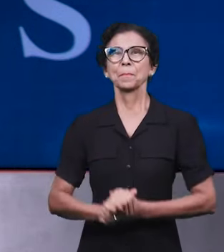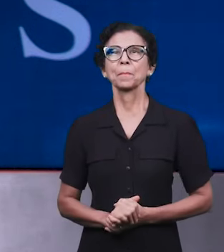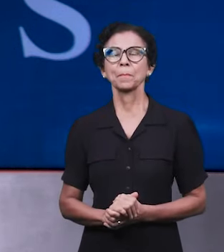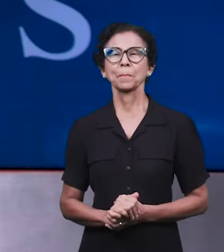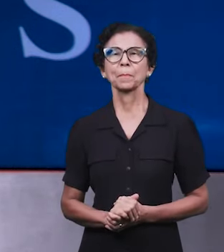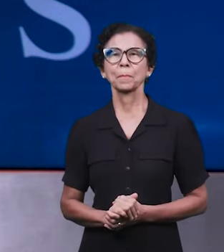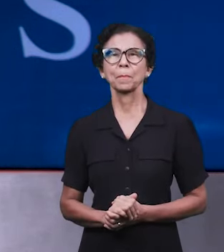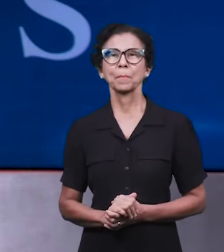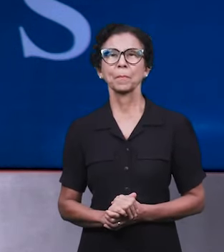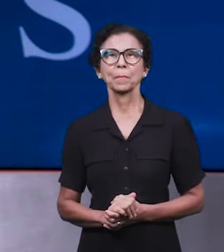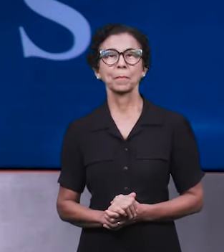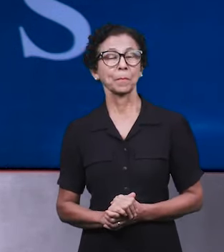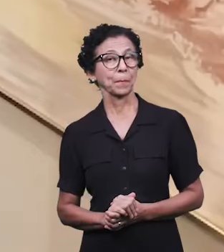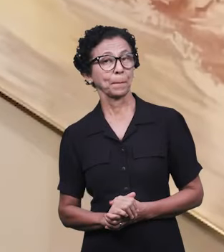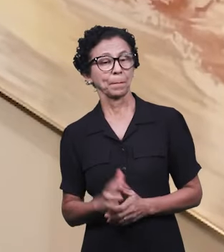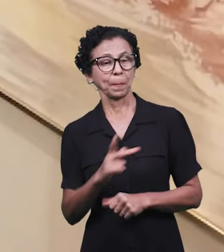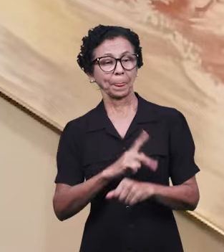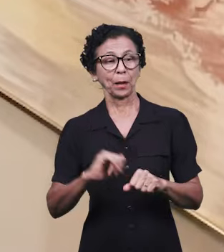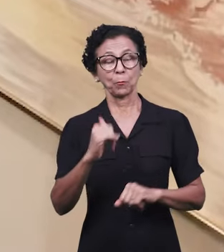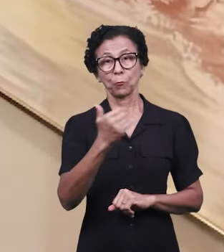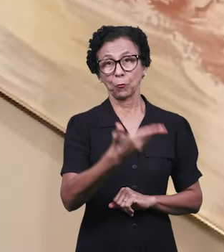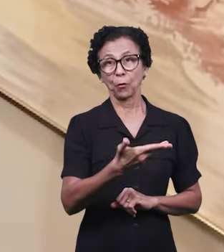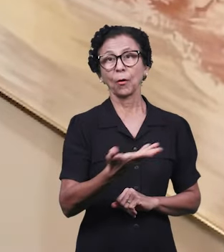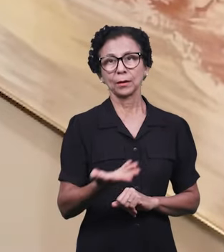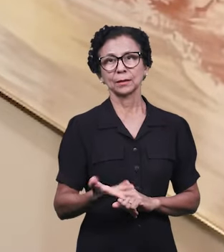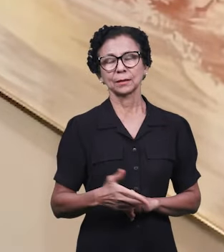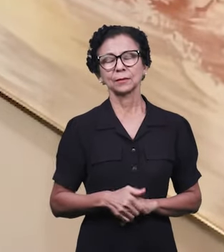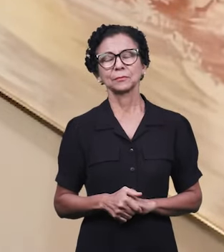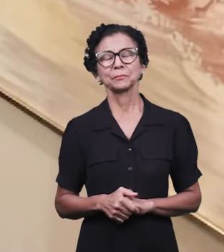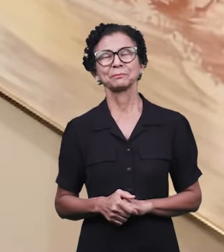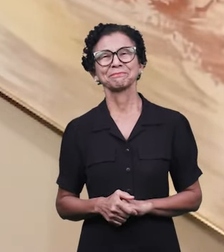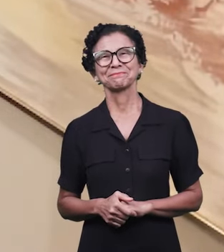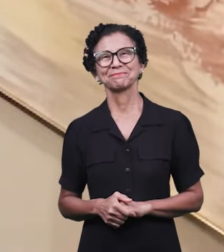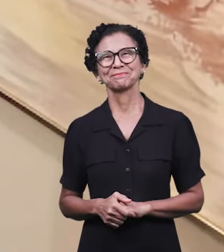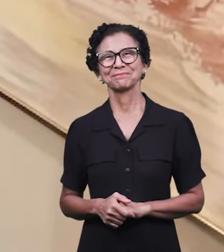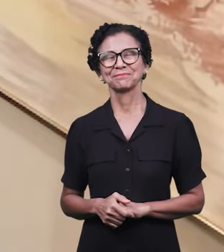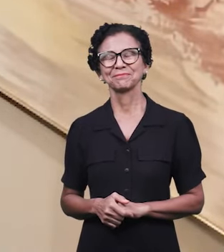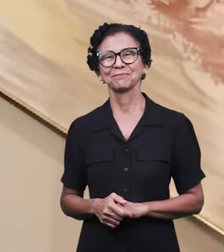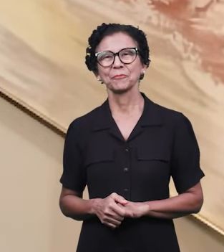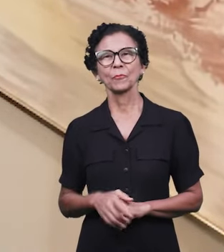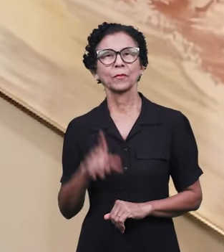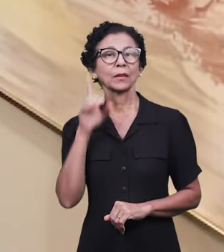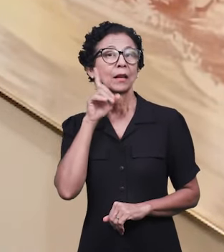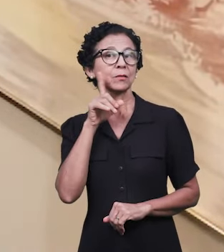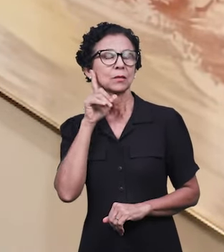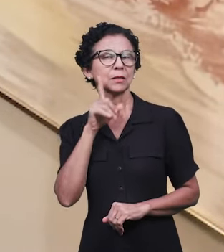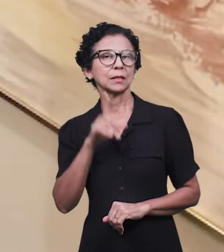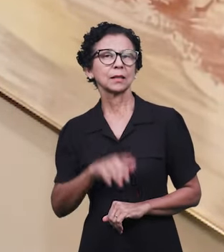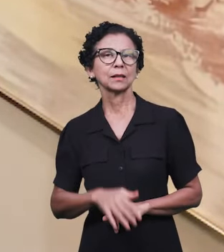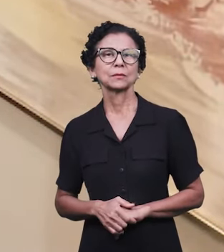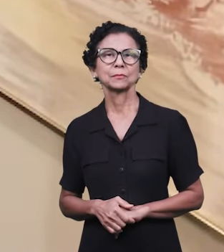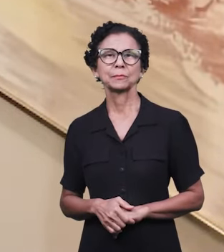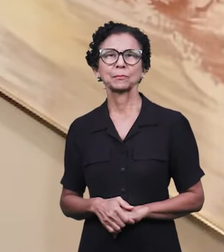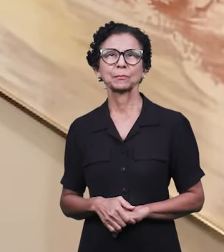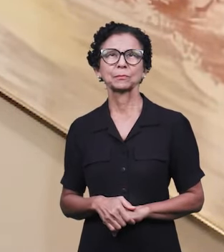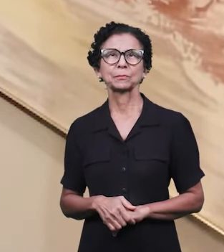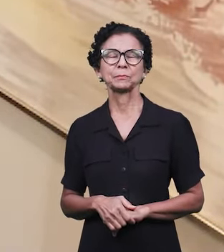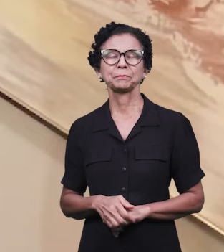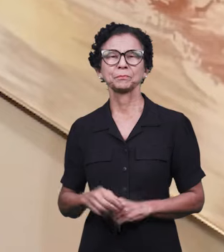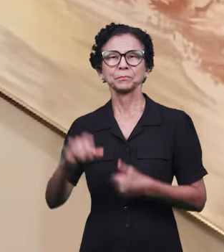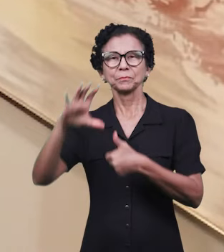Isabela, é com você agora aí, minha irmã. Olá, Jorge, irmãos. As igrejas cristã Maranata na América do Norte estão crescendo para